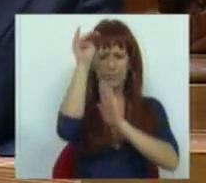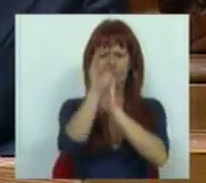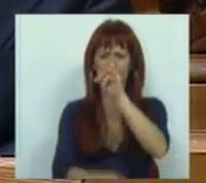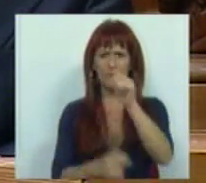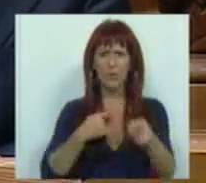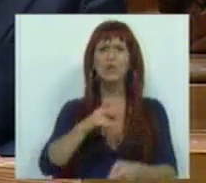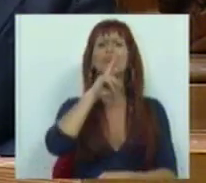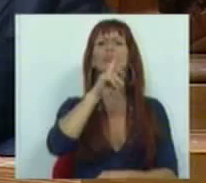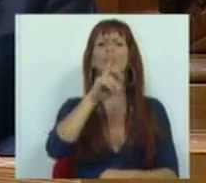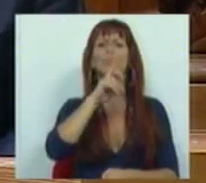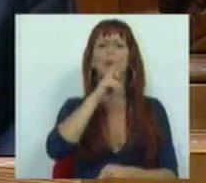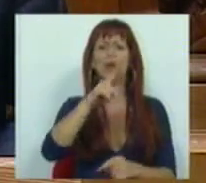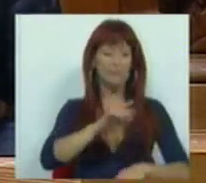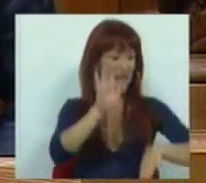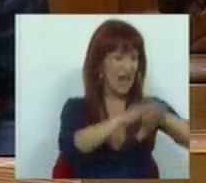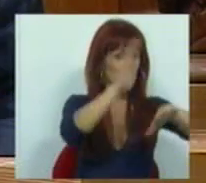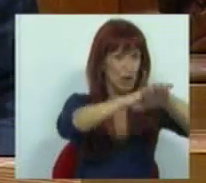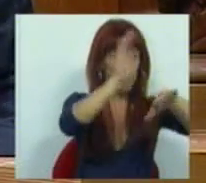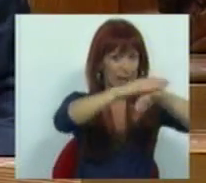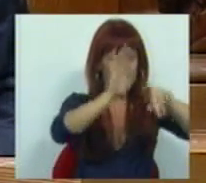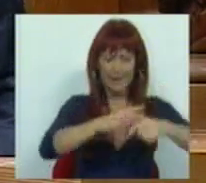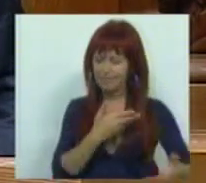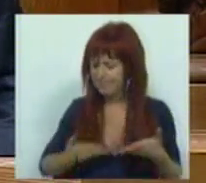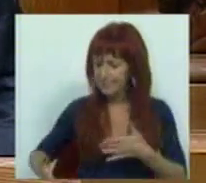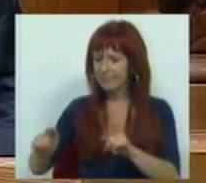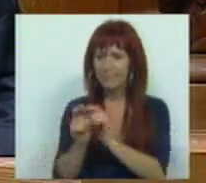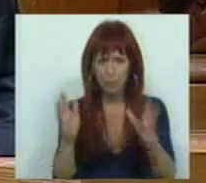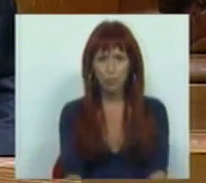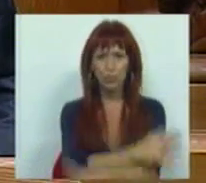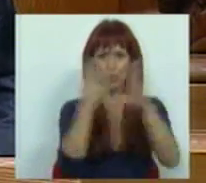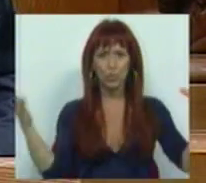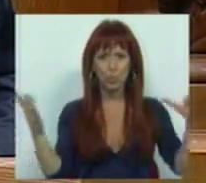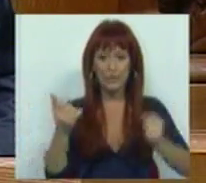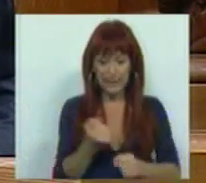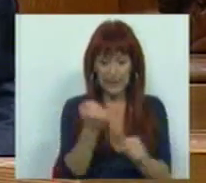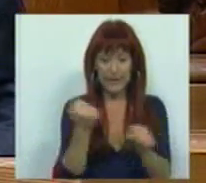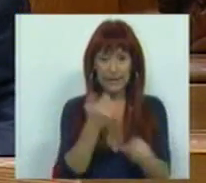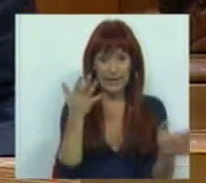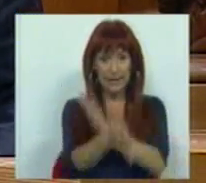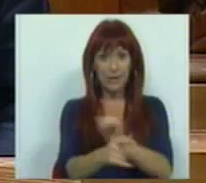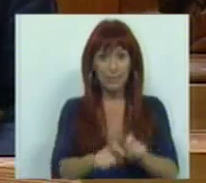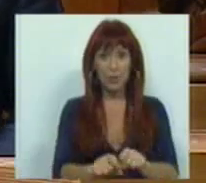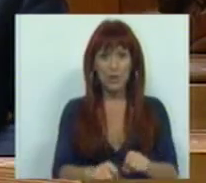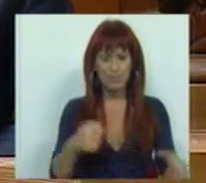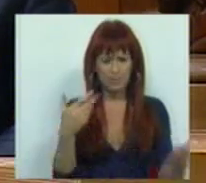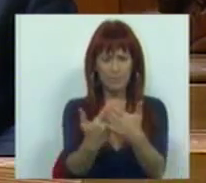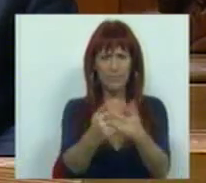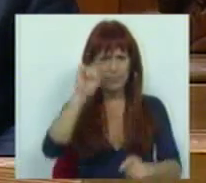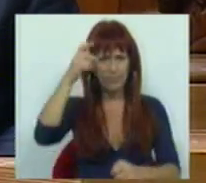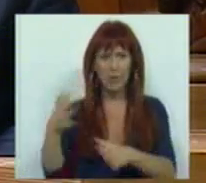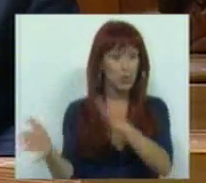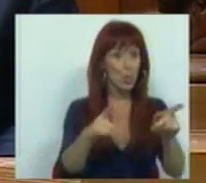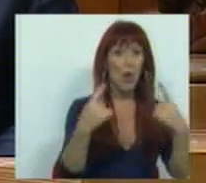programa que responda pela esquerda e por uma estratégia de crescimento e de emprego que enfrenta a crise pelo